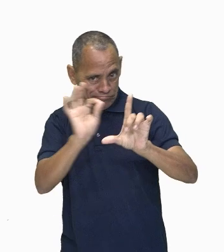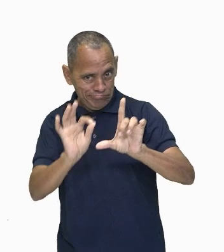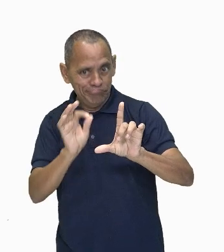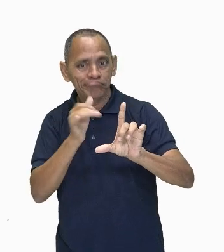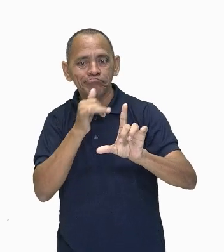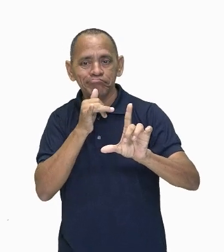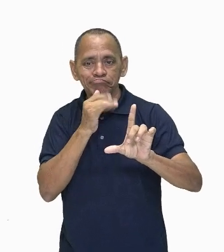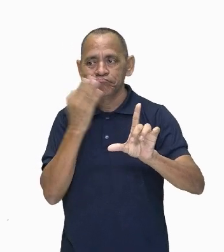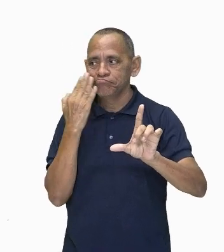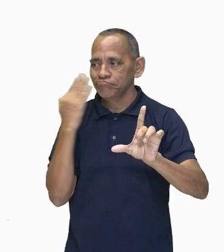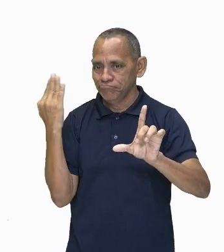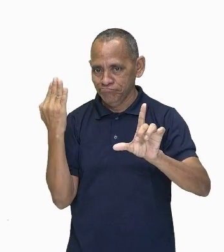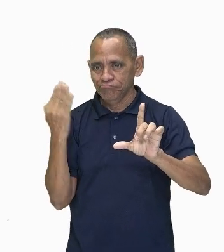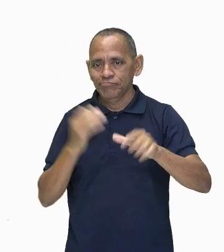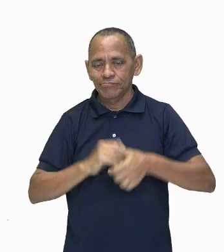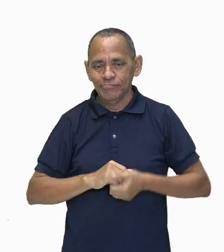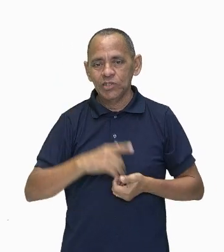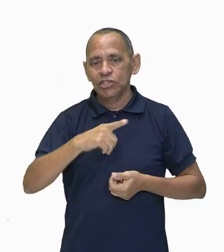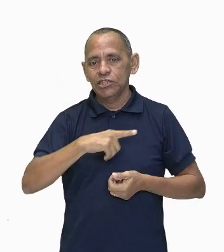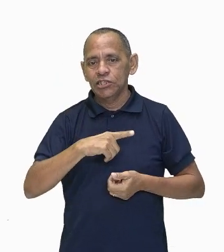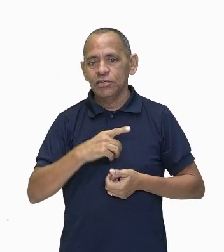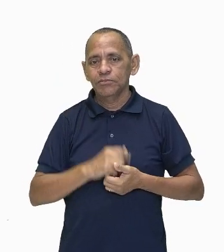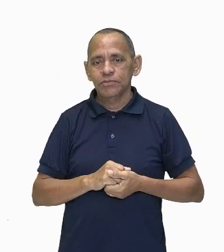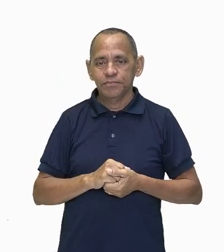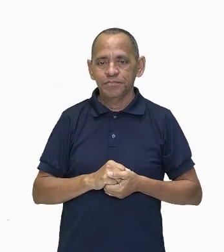tá? Nós temos ali